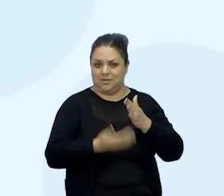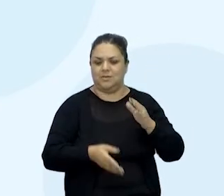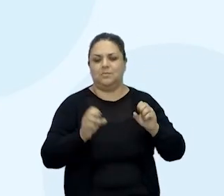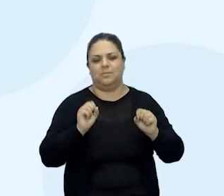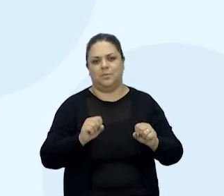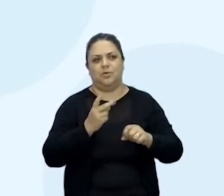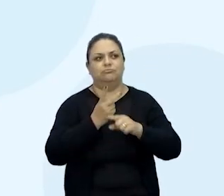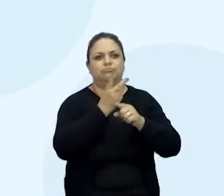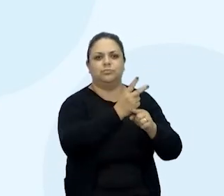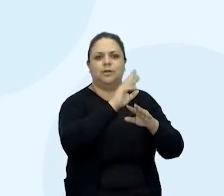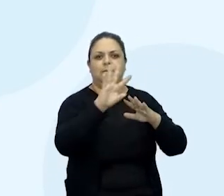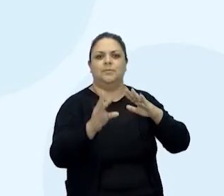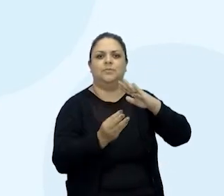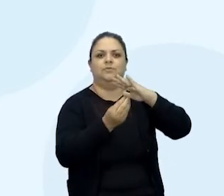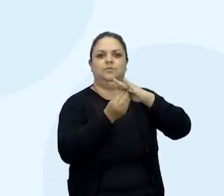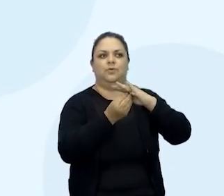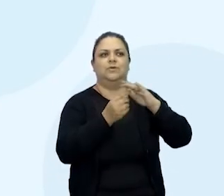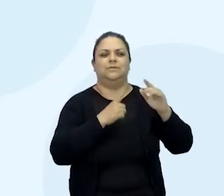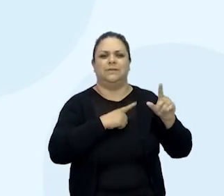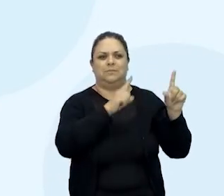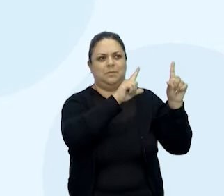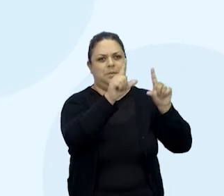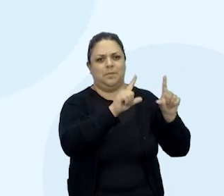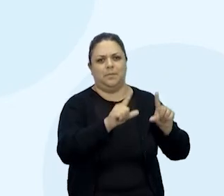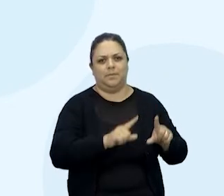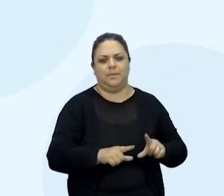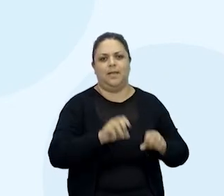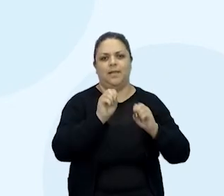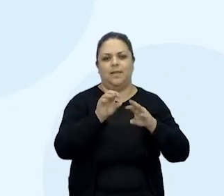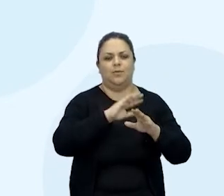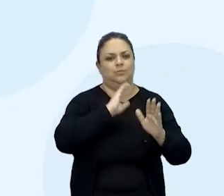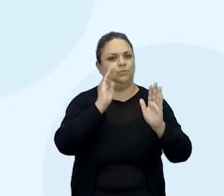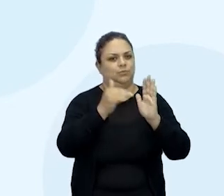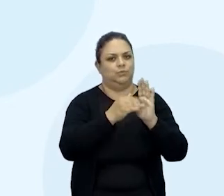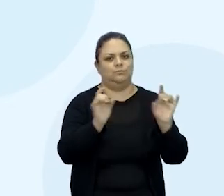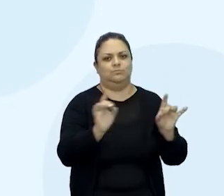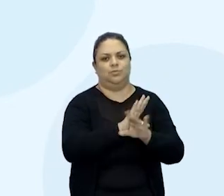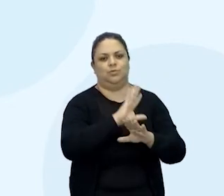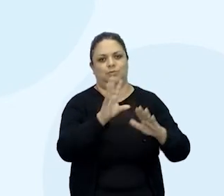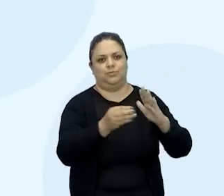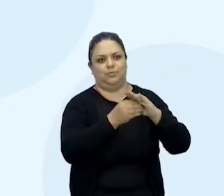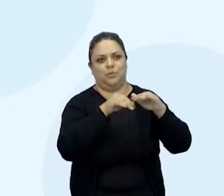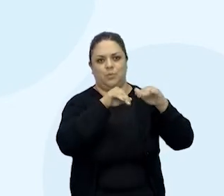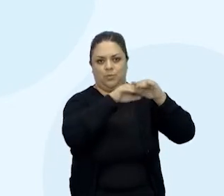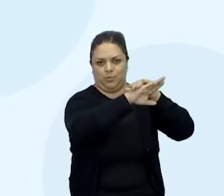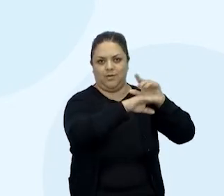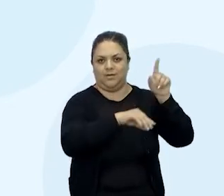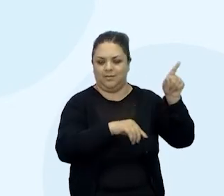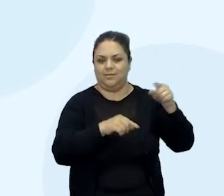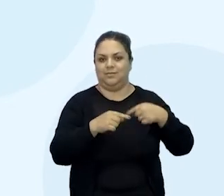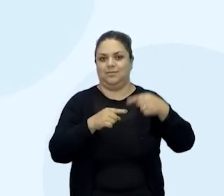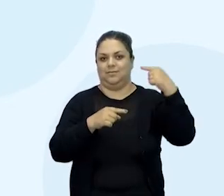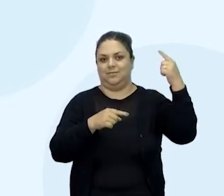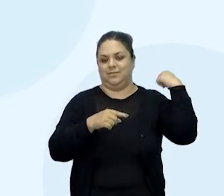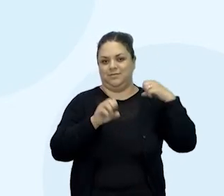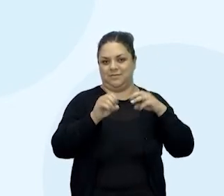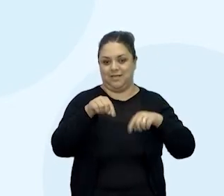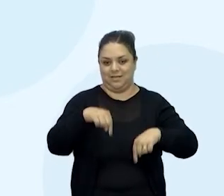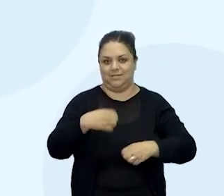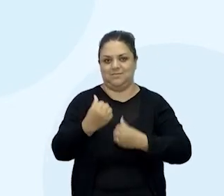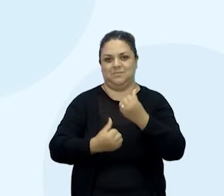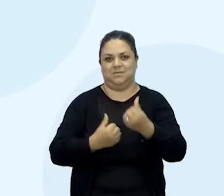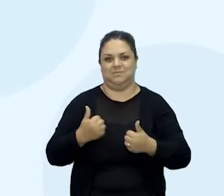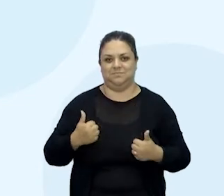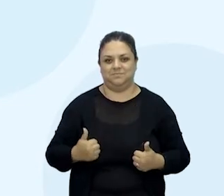repositório e lá você vai encontrar todas as aulas que já foram ministradas esse semestre.